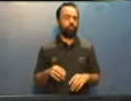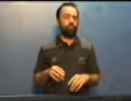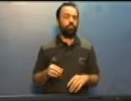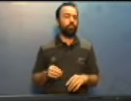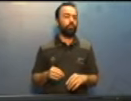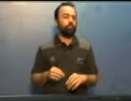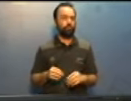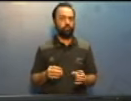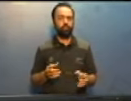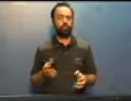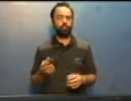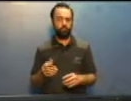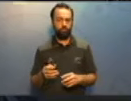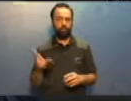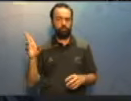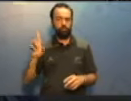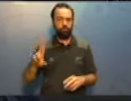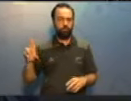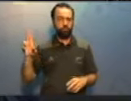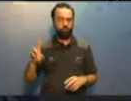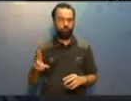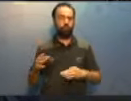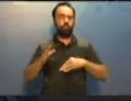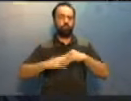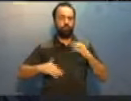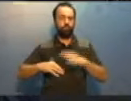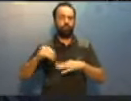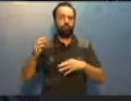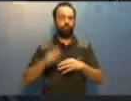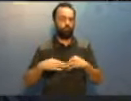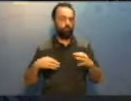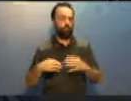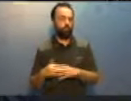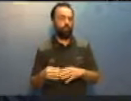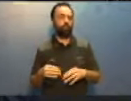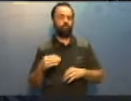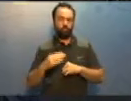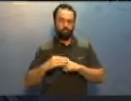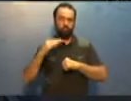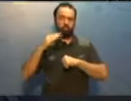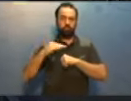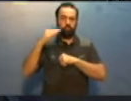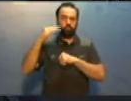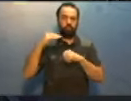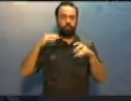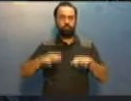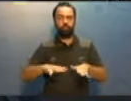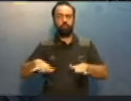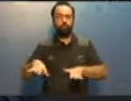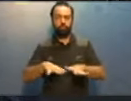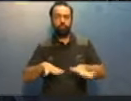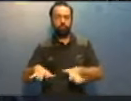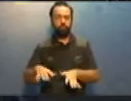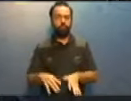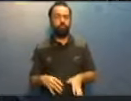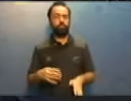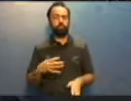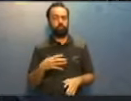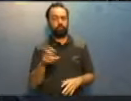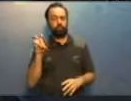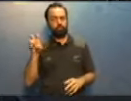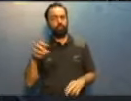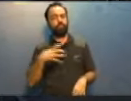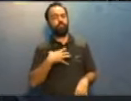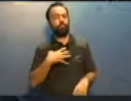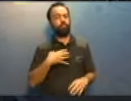aprendidos, através dos nossos treinos, através da nossa prática, nós vamos ficando melhor com os nossos movimentos. Esses sentidos nos